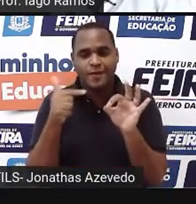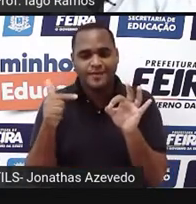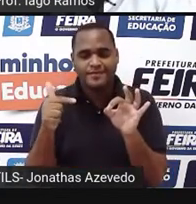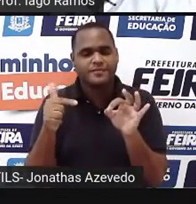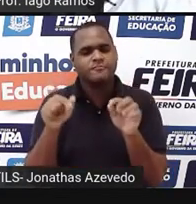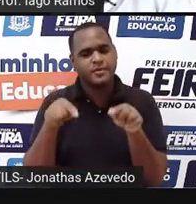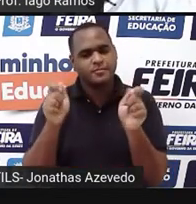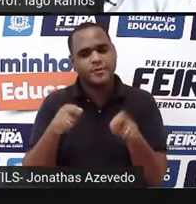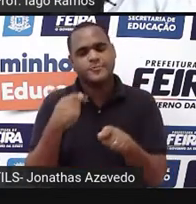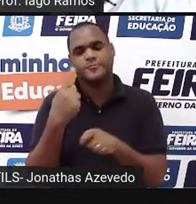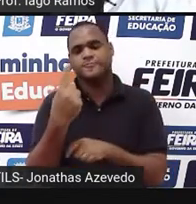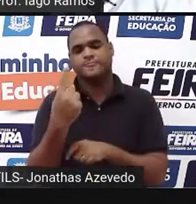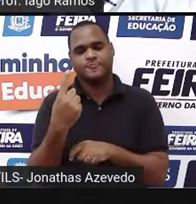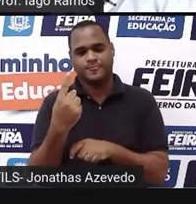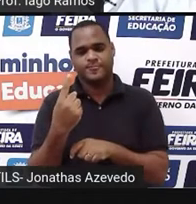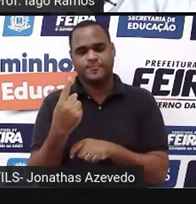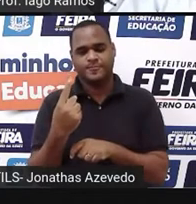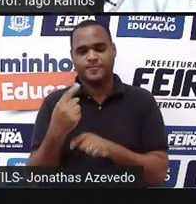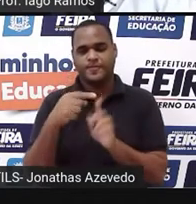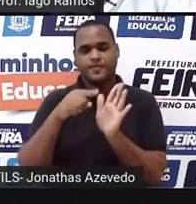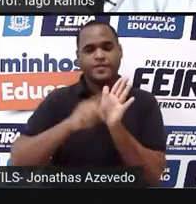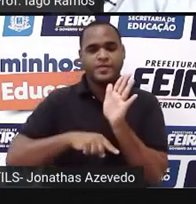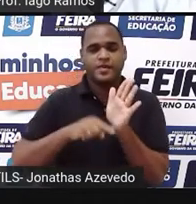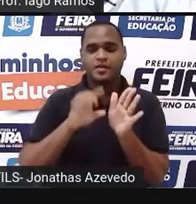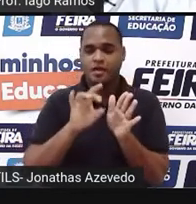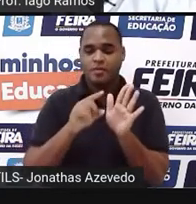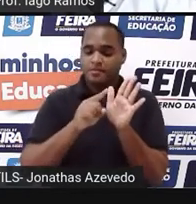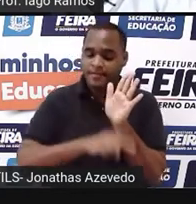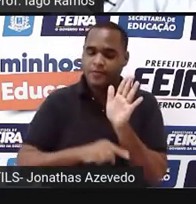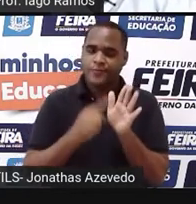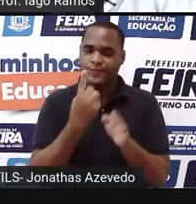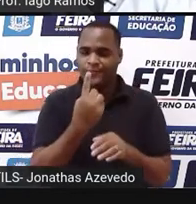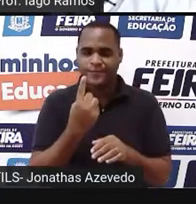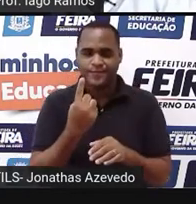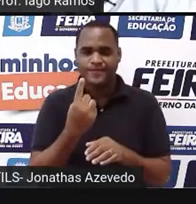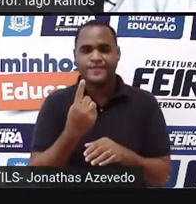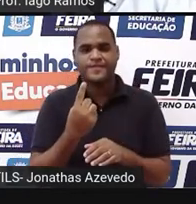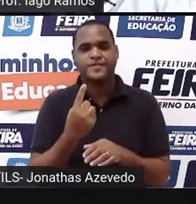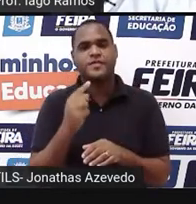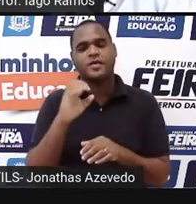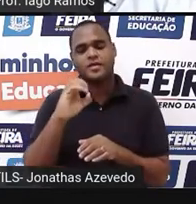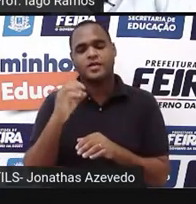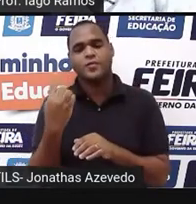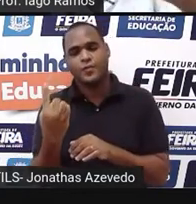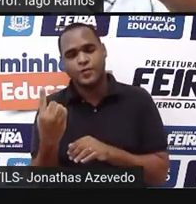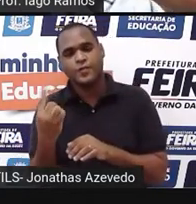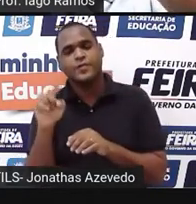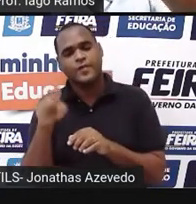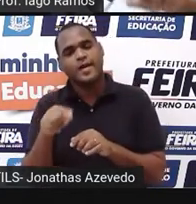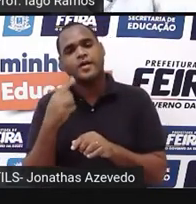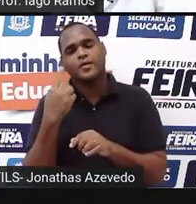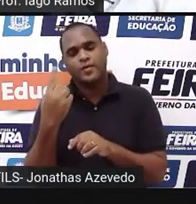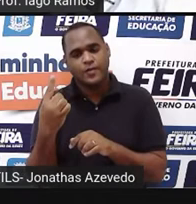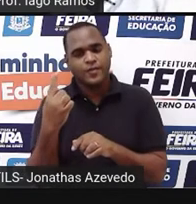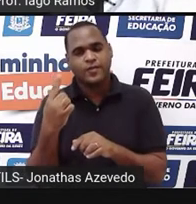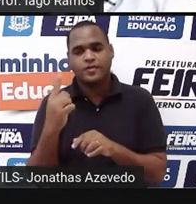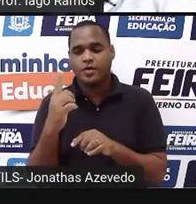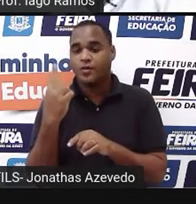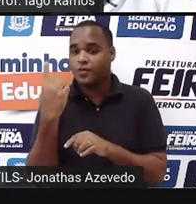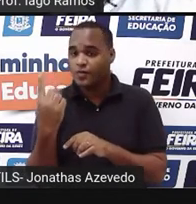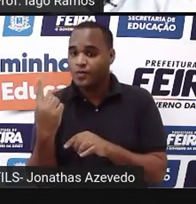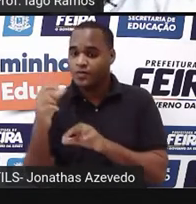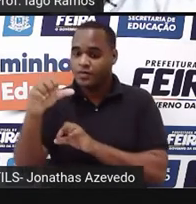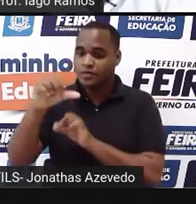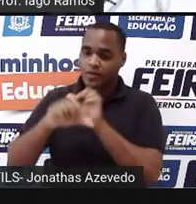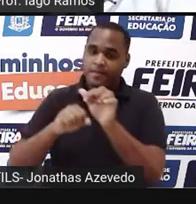1. E na verdade tem esse menos aqui, ó, é menos 1. Então, 0 mais 1 é 1, 1 é o